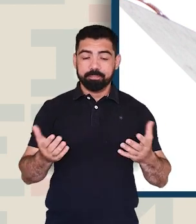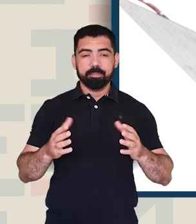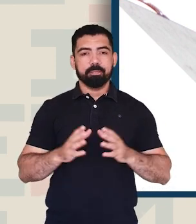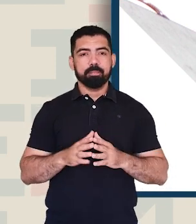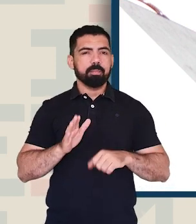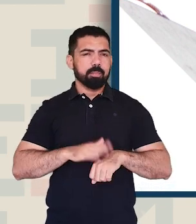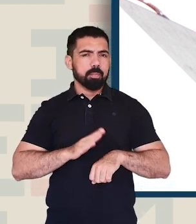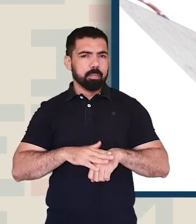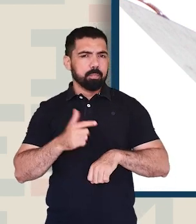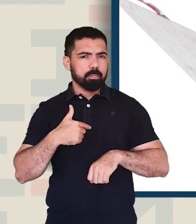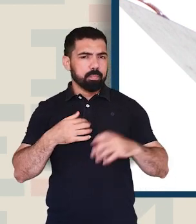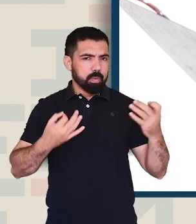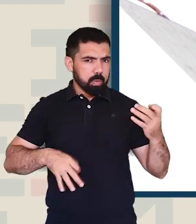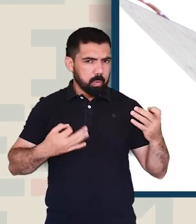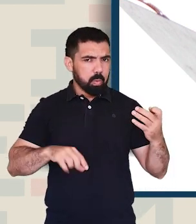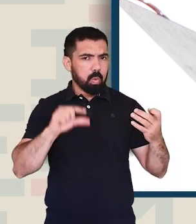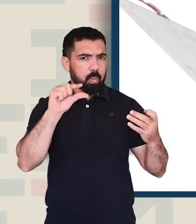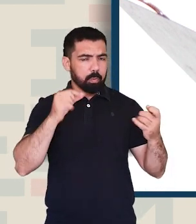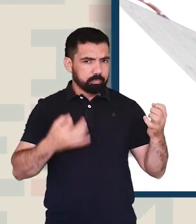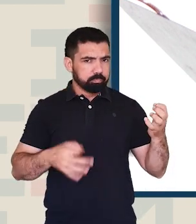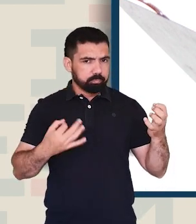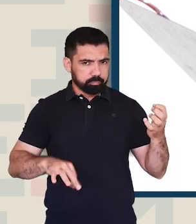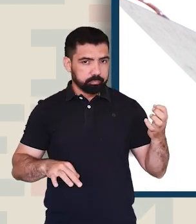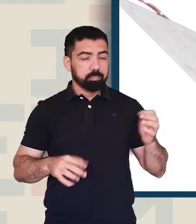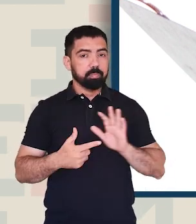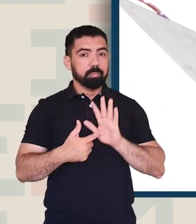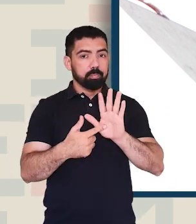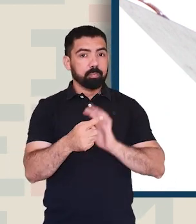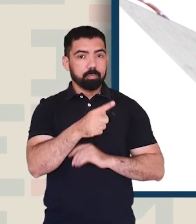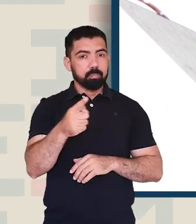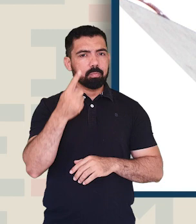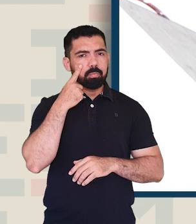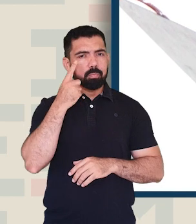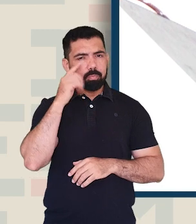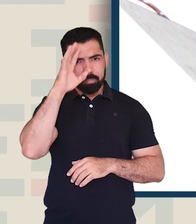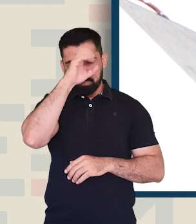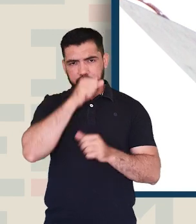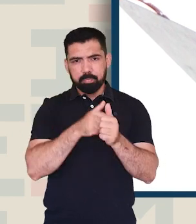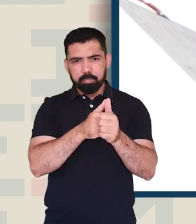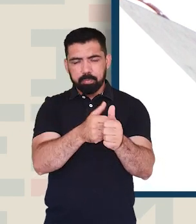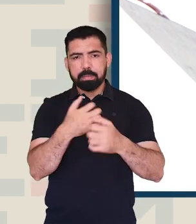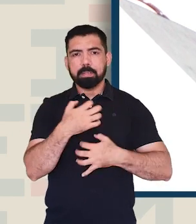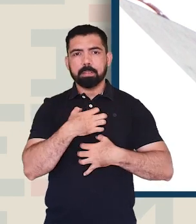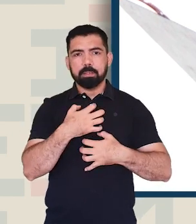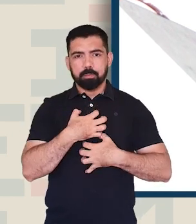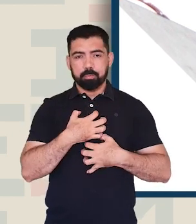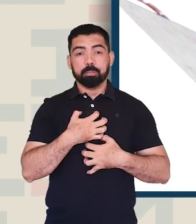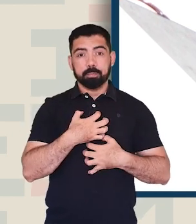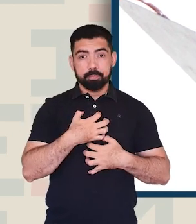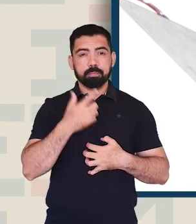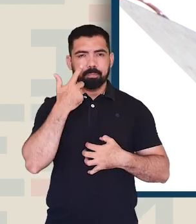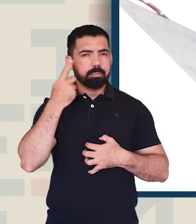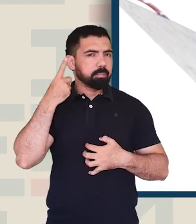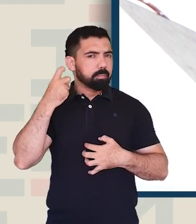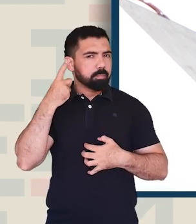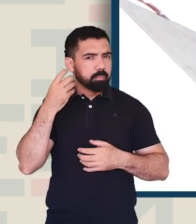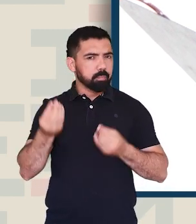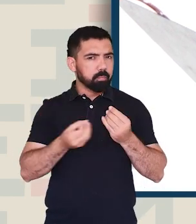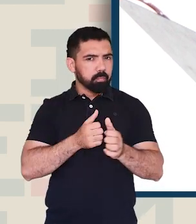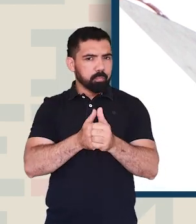é isso. Eu vou tocar um pouquinho aqui para vocês, só para vocês sentirem a sonoridade,